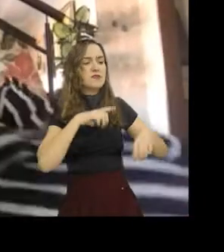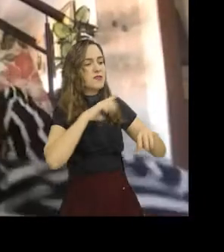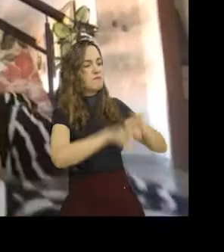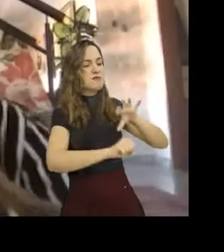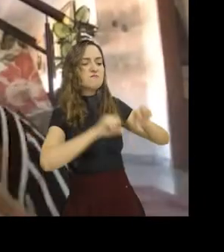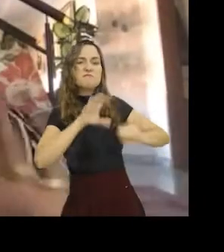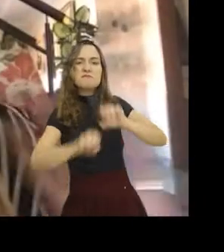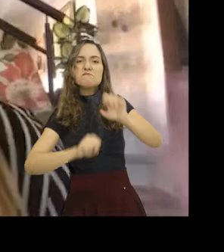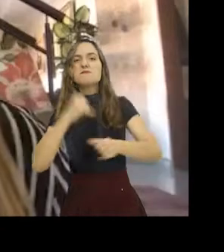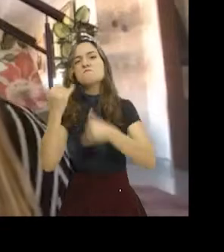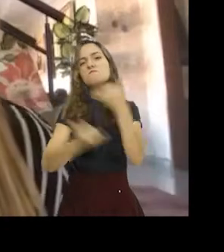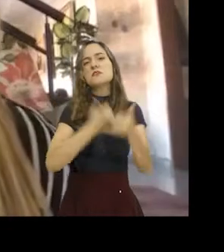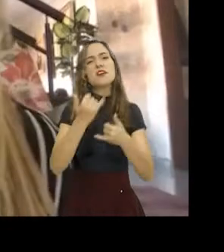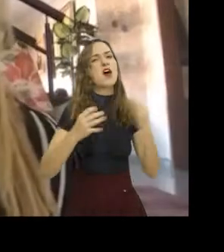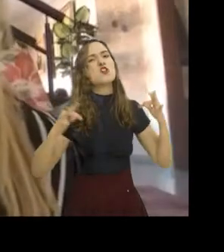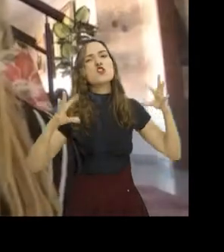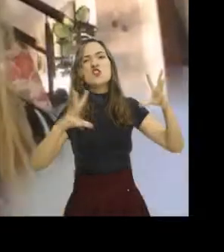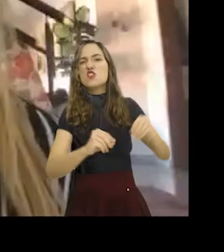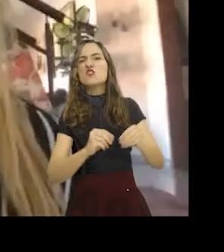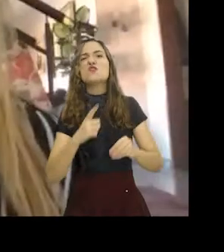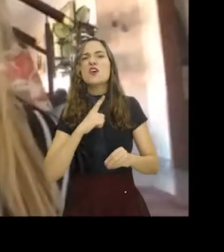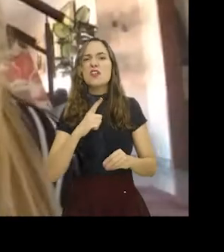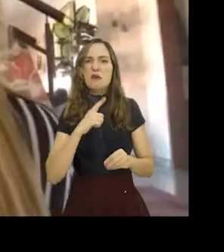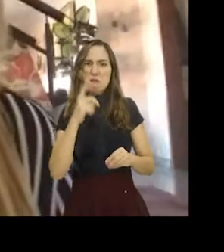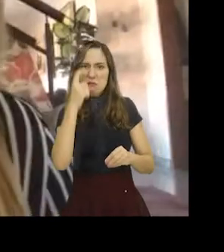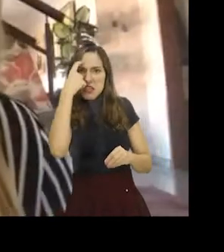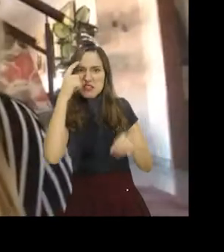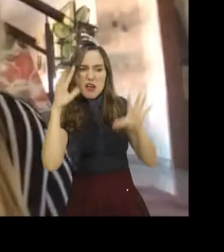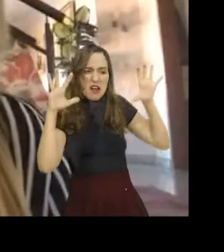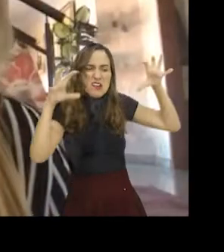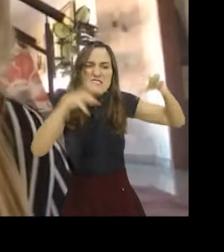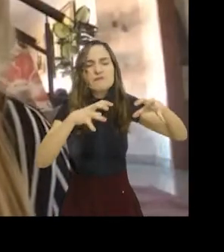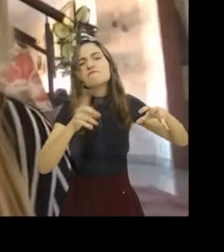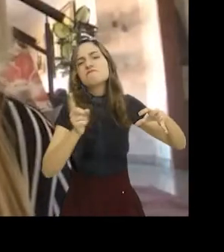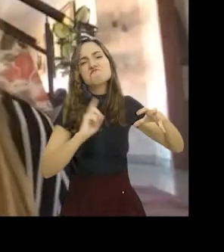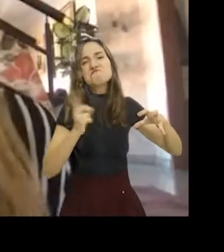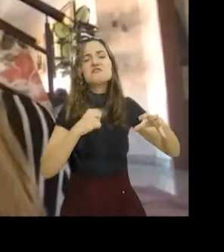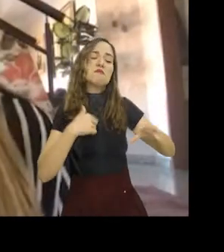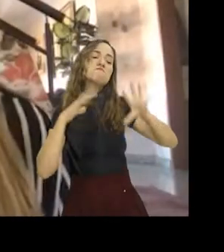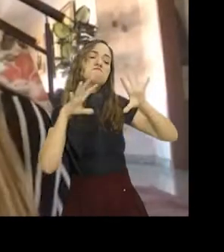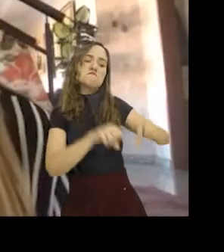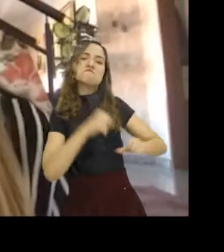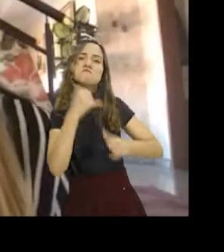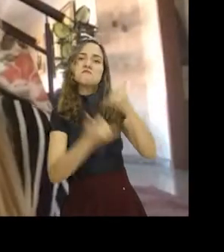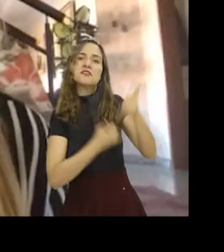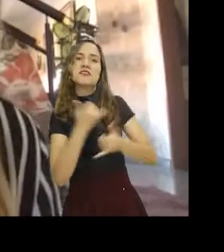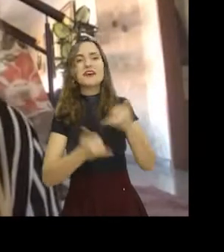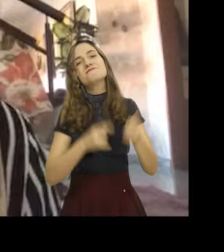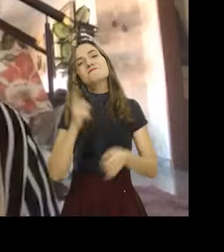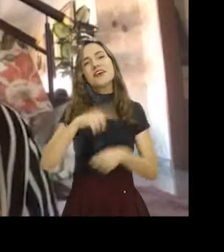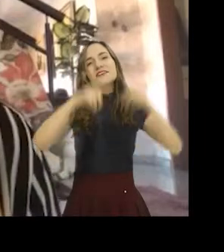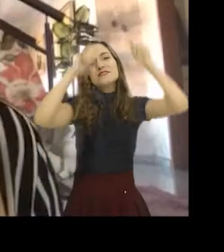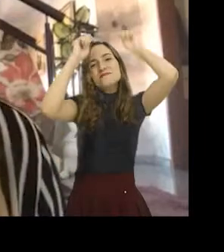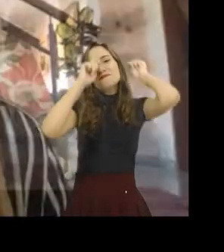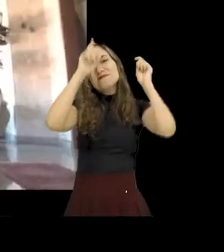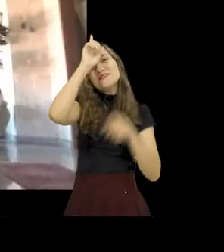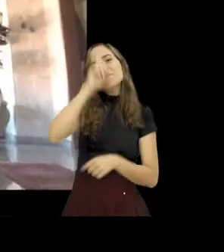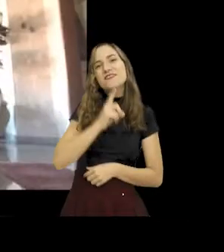E todos os Trosmons. Chapeuzinho Amarelo, Chico Buarque de